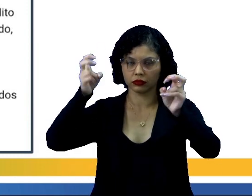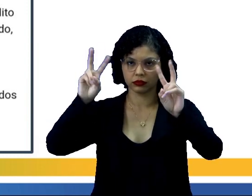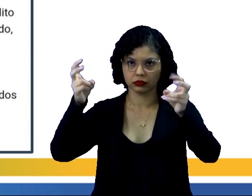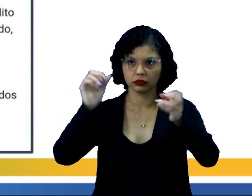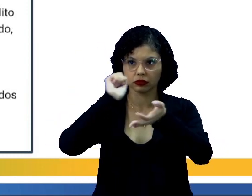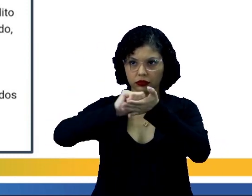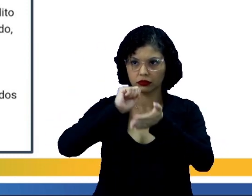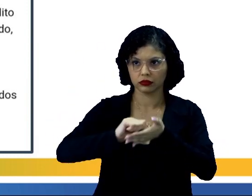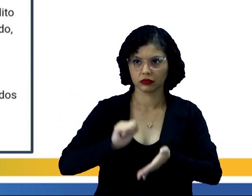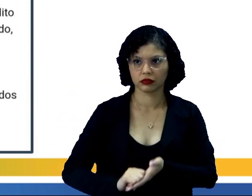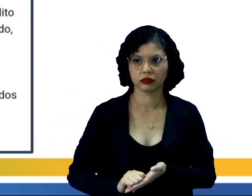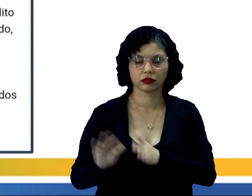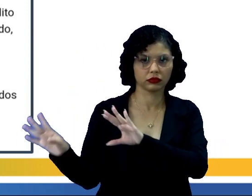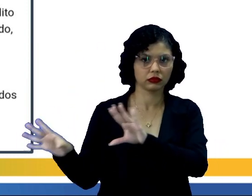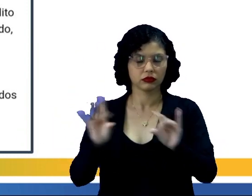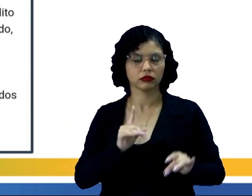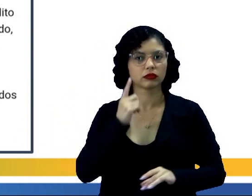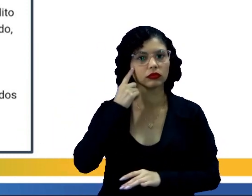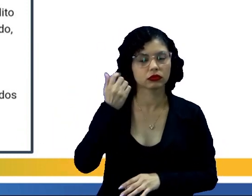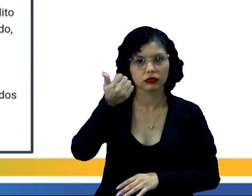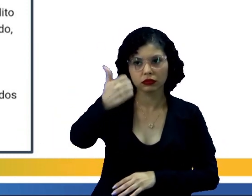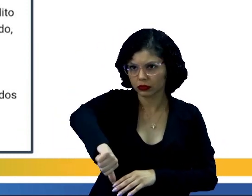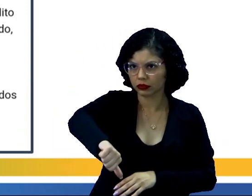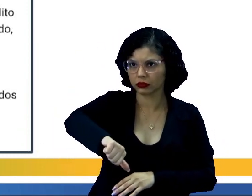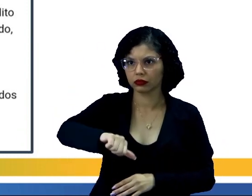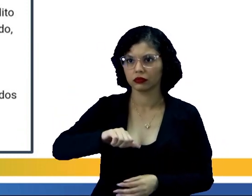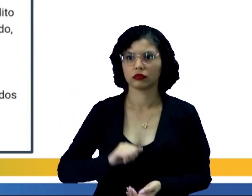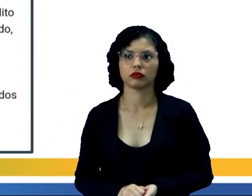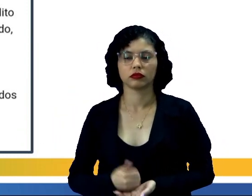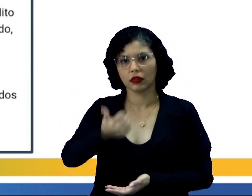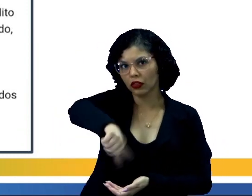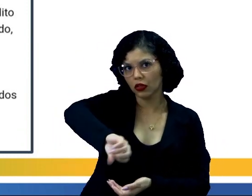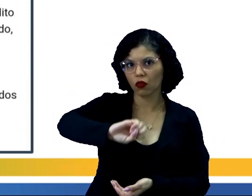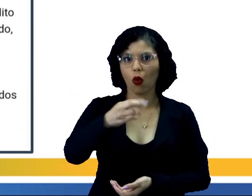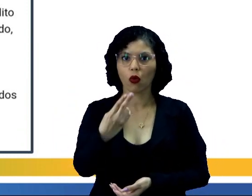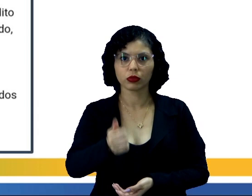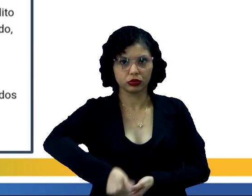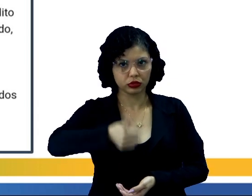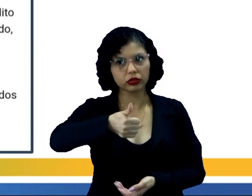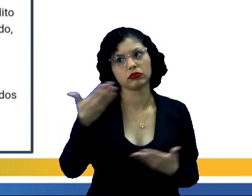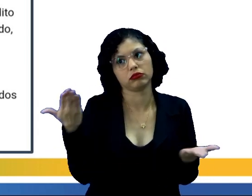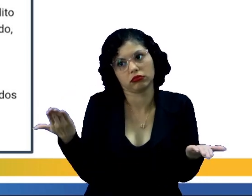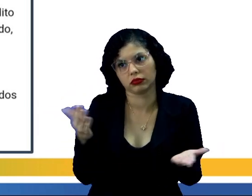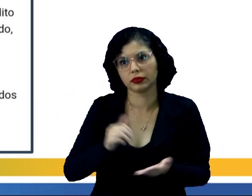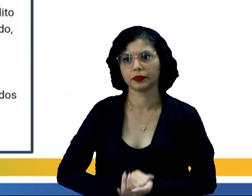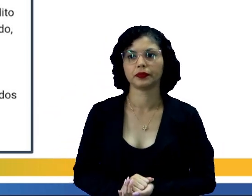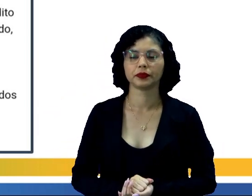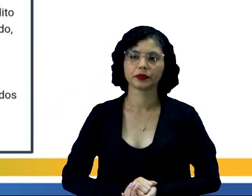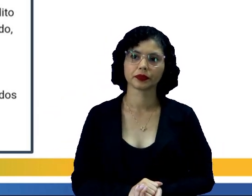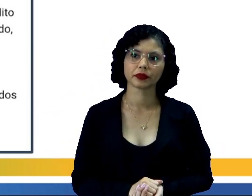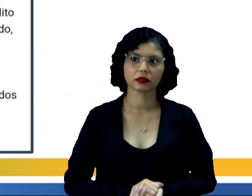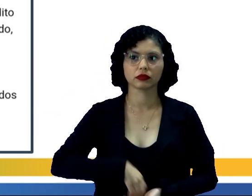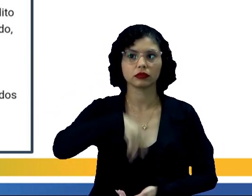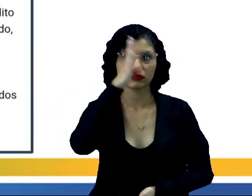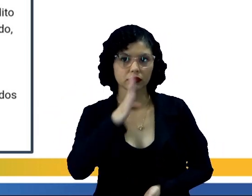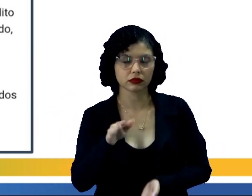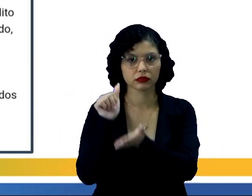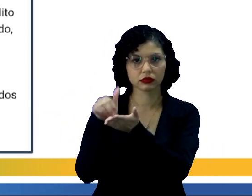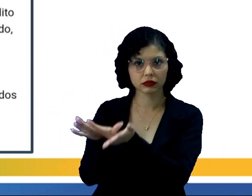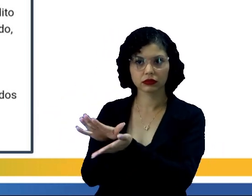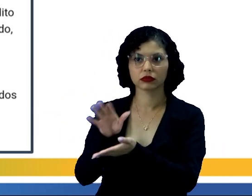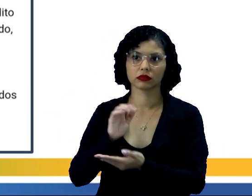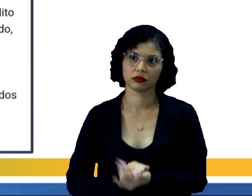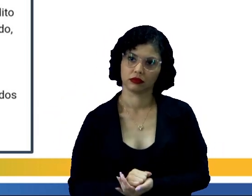é escrito te leva a pensar de determinada forma, tá bom? Então, olha só, brasileiros